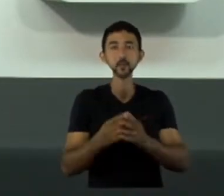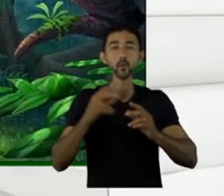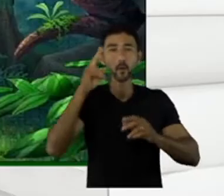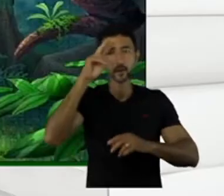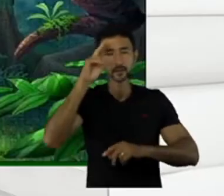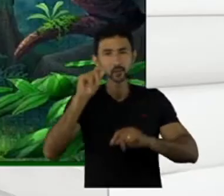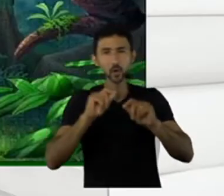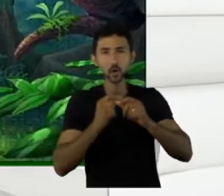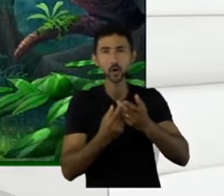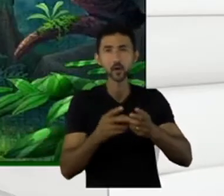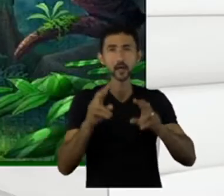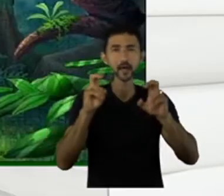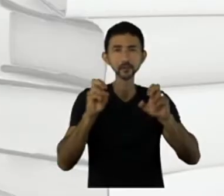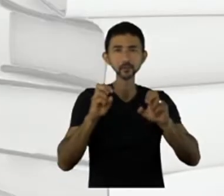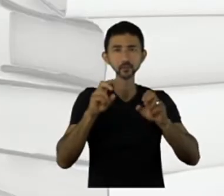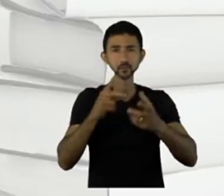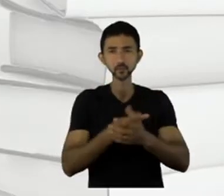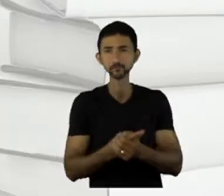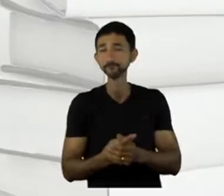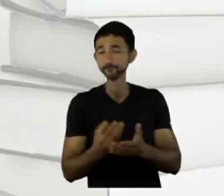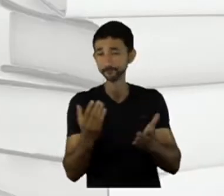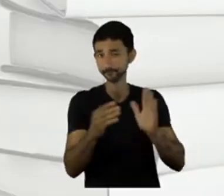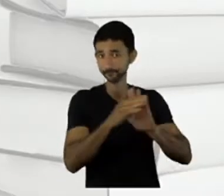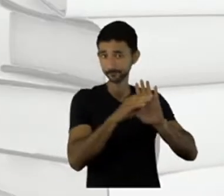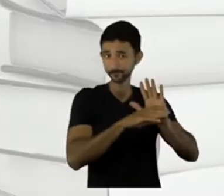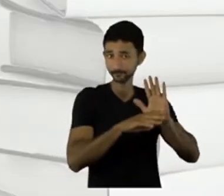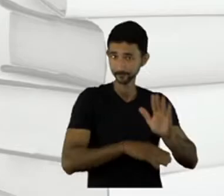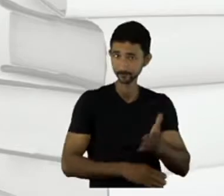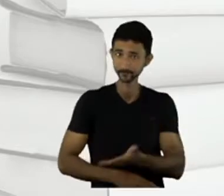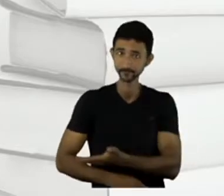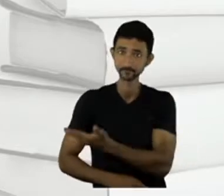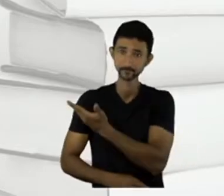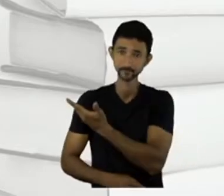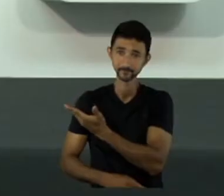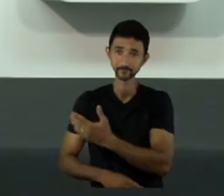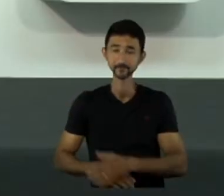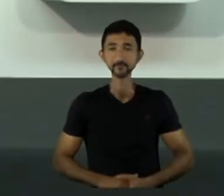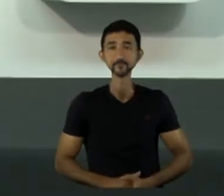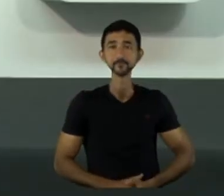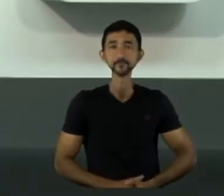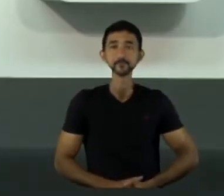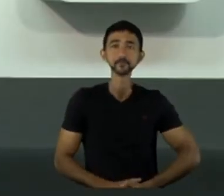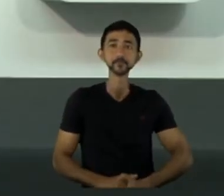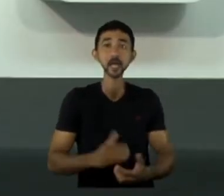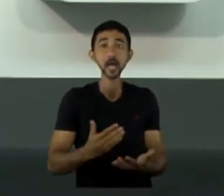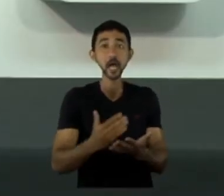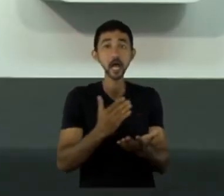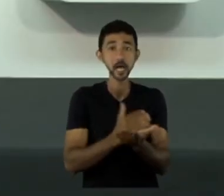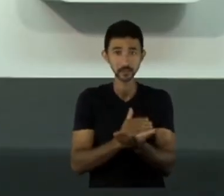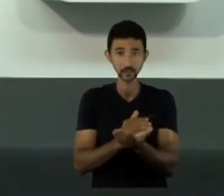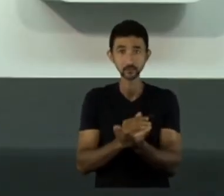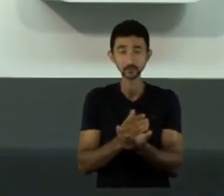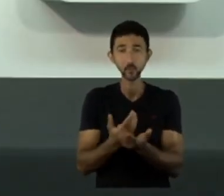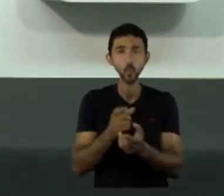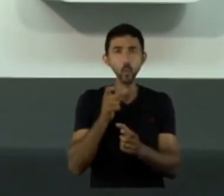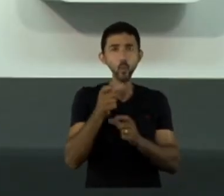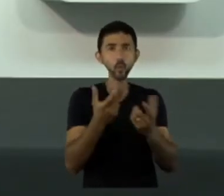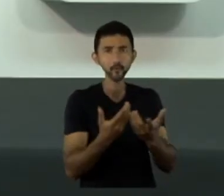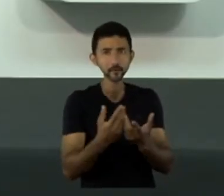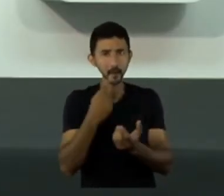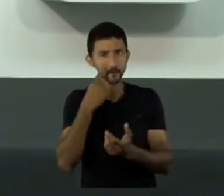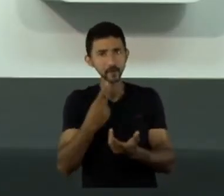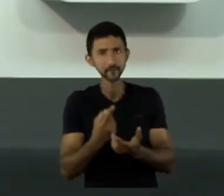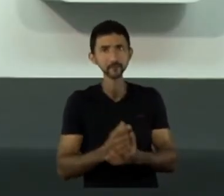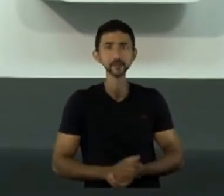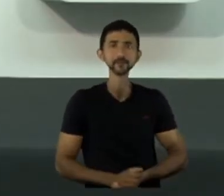assunto vocativo e pronomes pessoais. Antes de nós iniciarmos o texto, eu quero te convidar para assistir